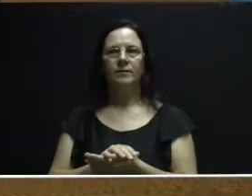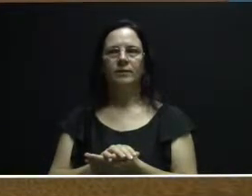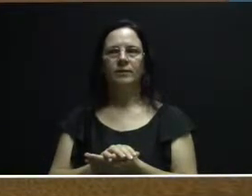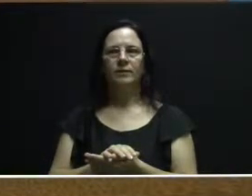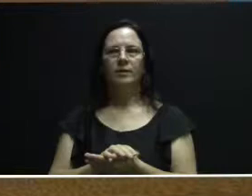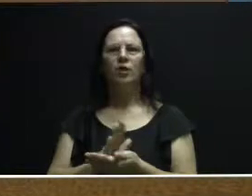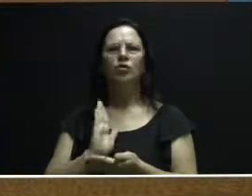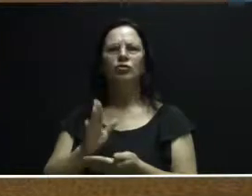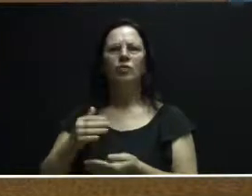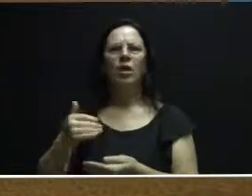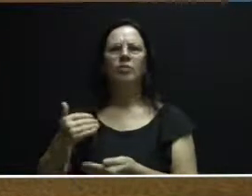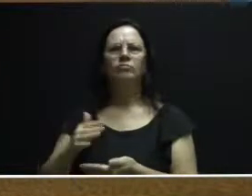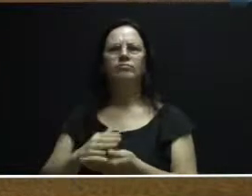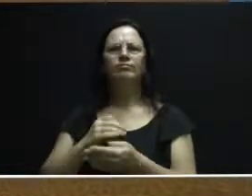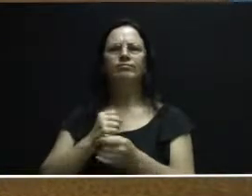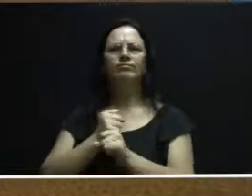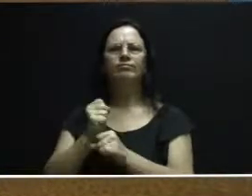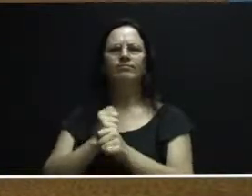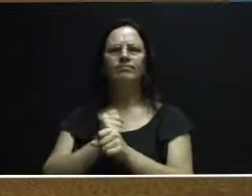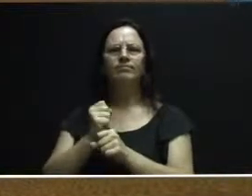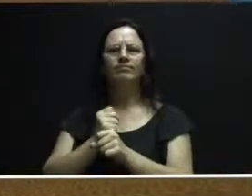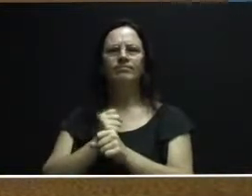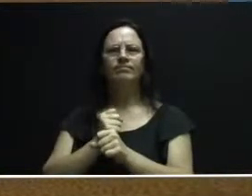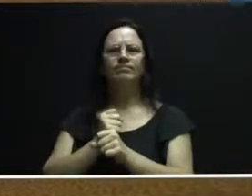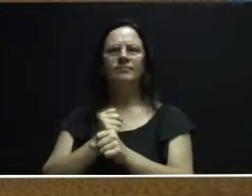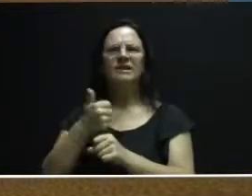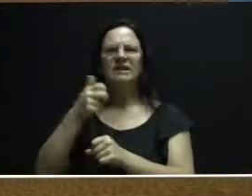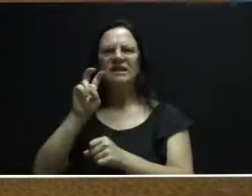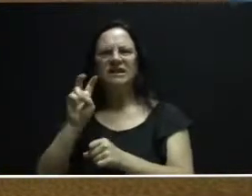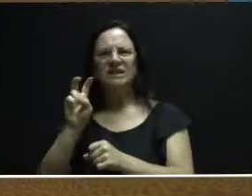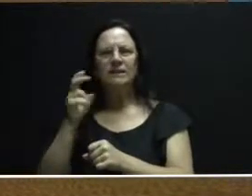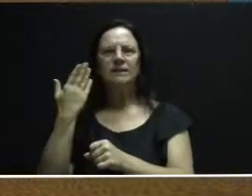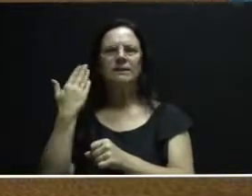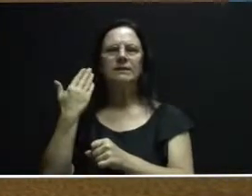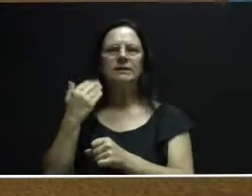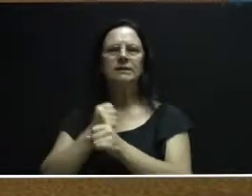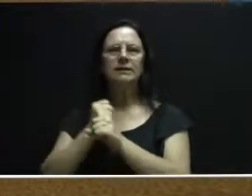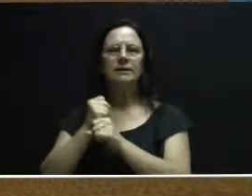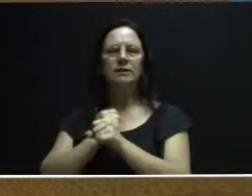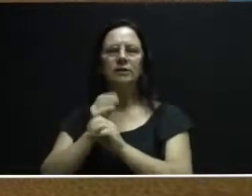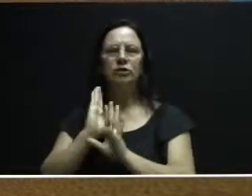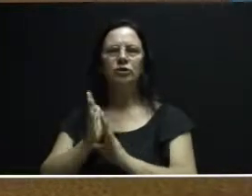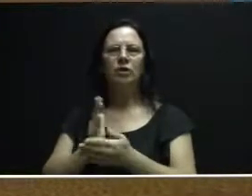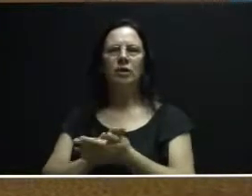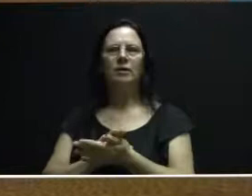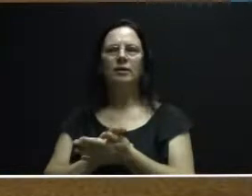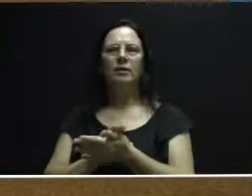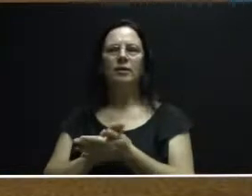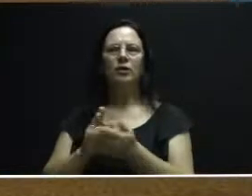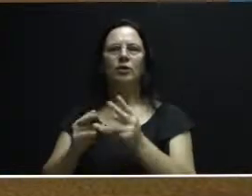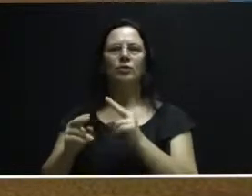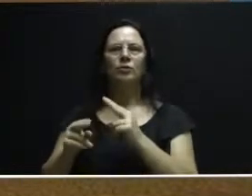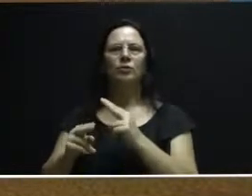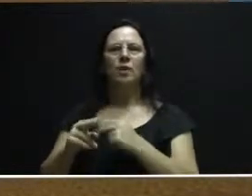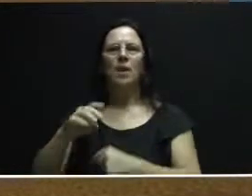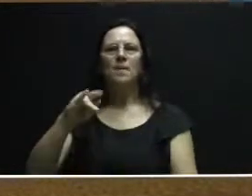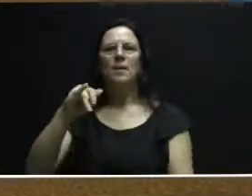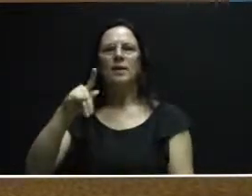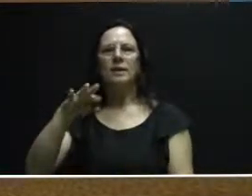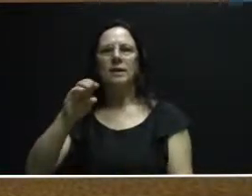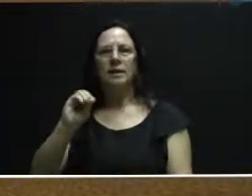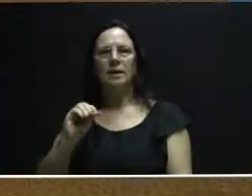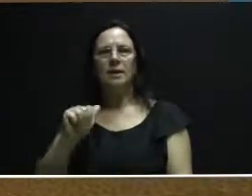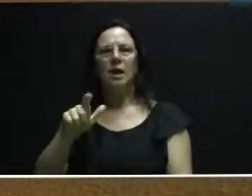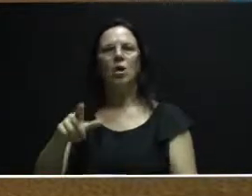ultimamente, já uns 15 anos já, ingressei na parte da arte marcial, no caso